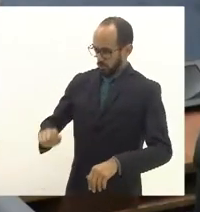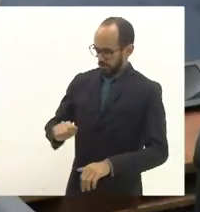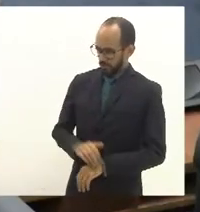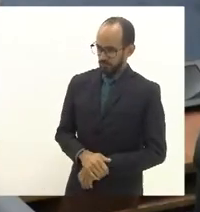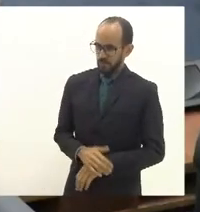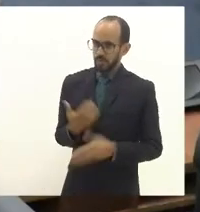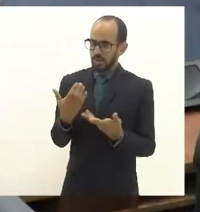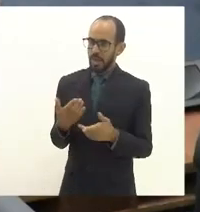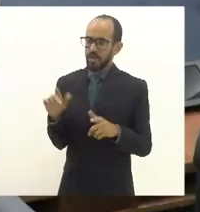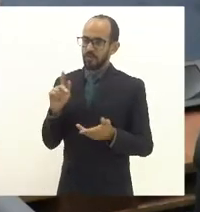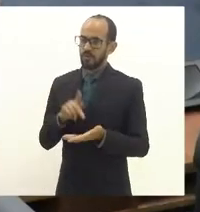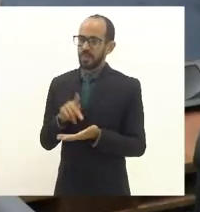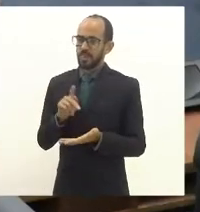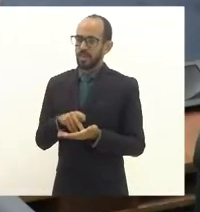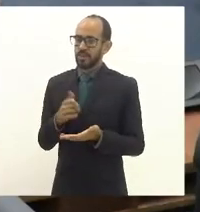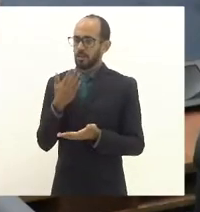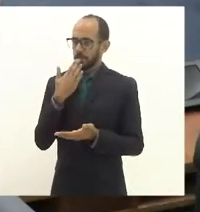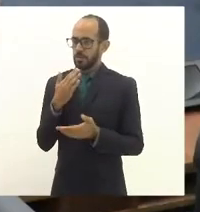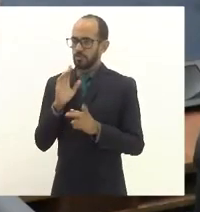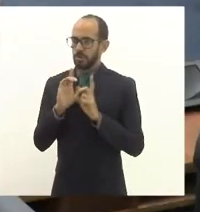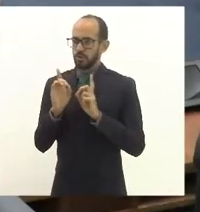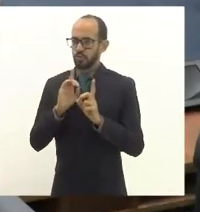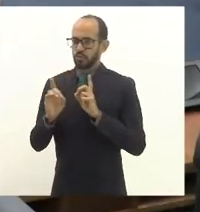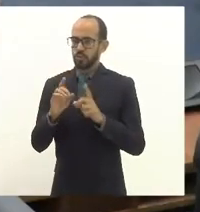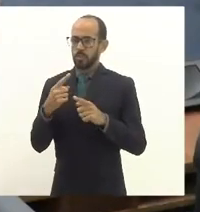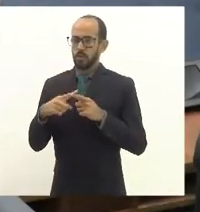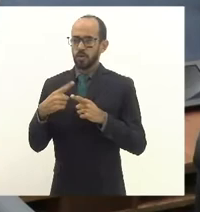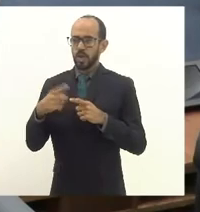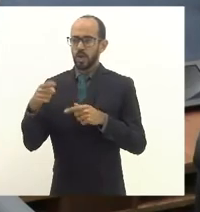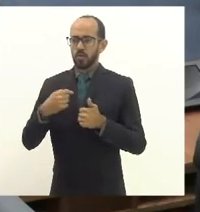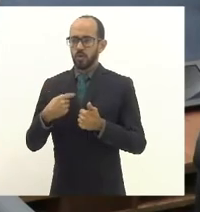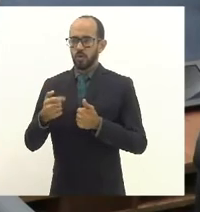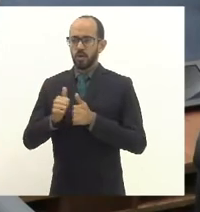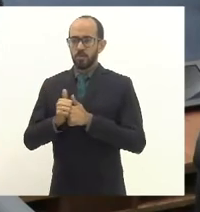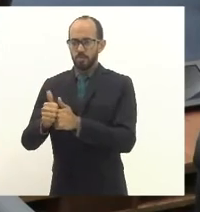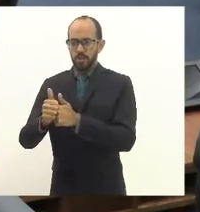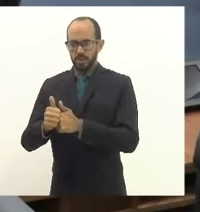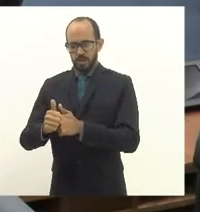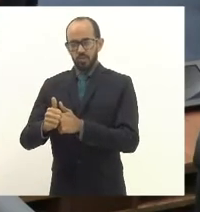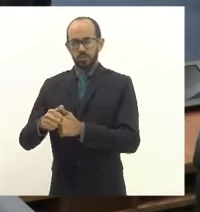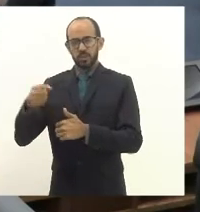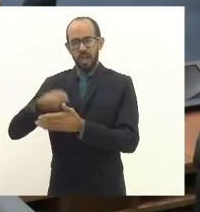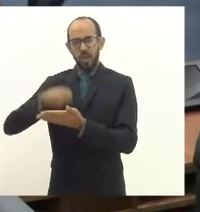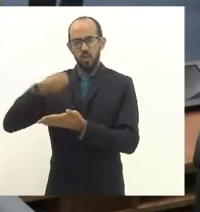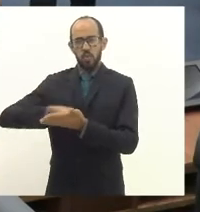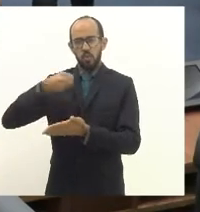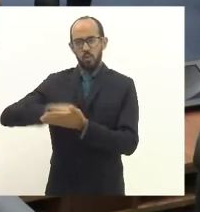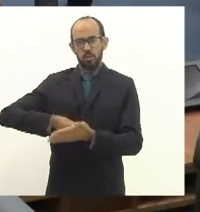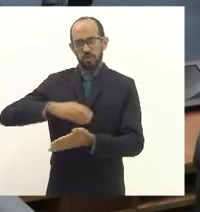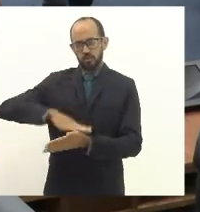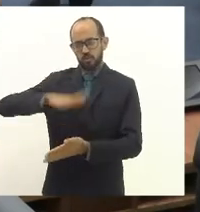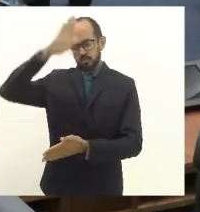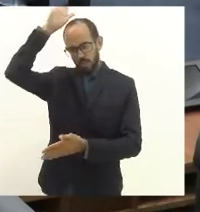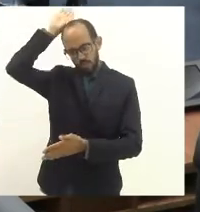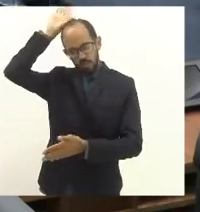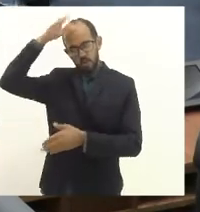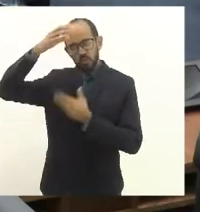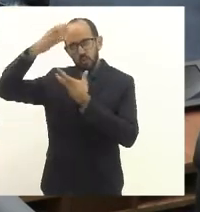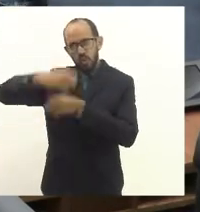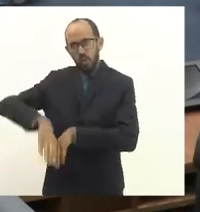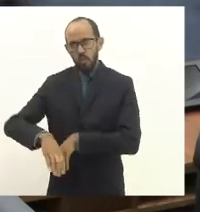na verdade, pedir para discutir porque tem acompanhado de perto a luta dos bombeiros do